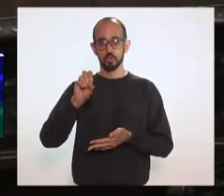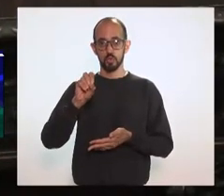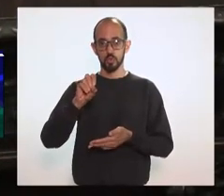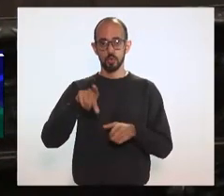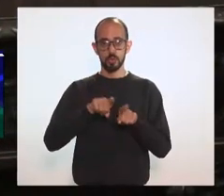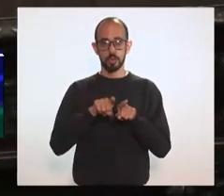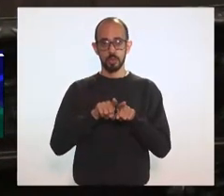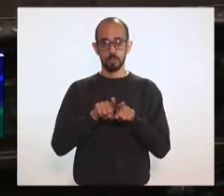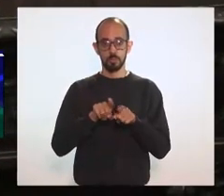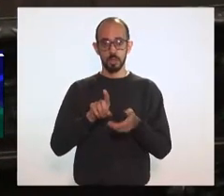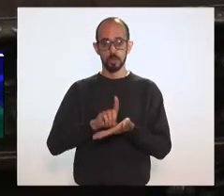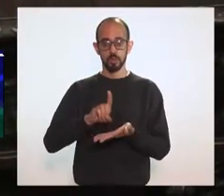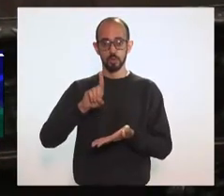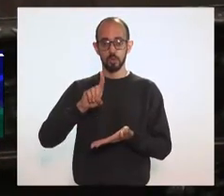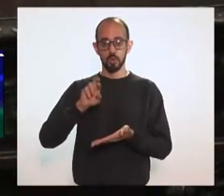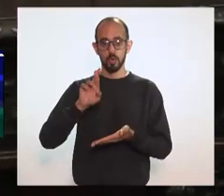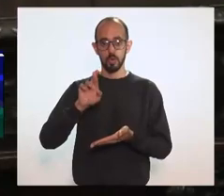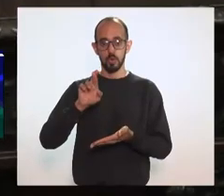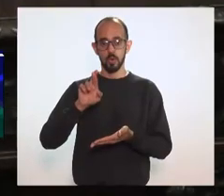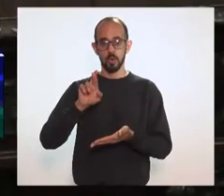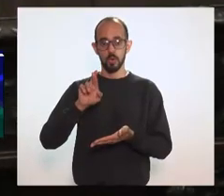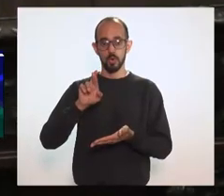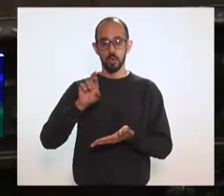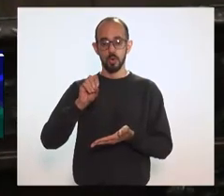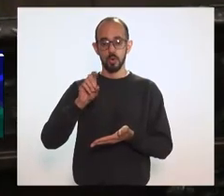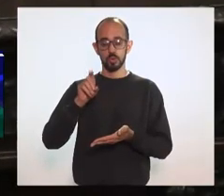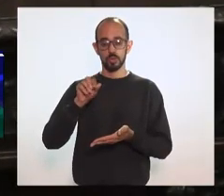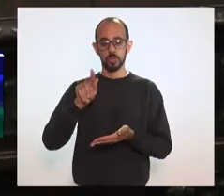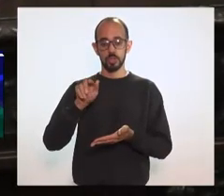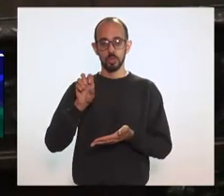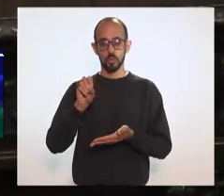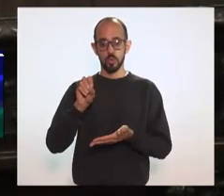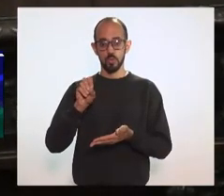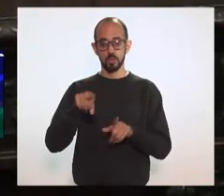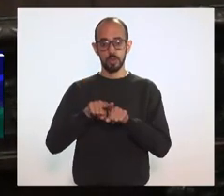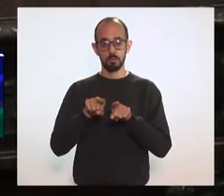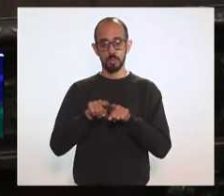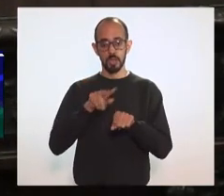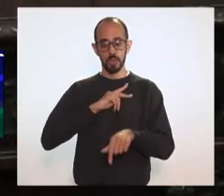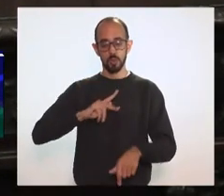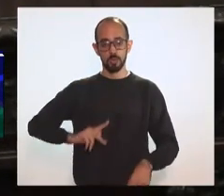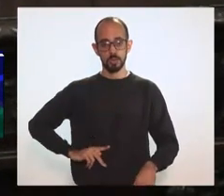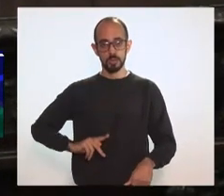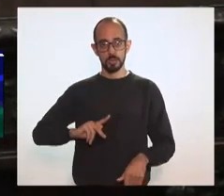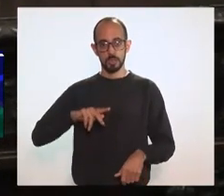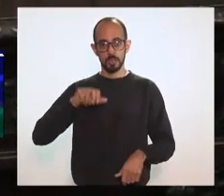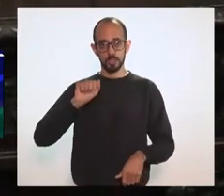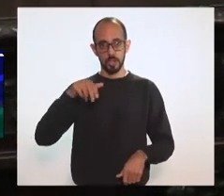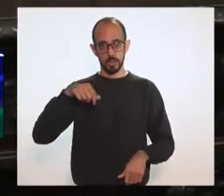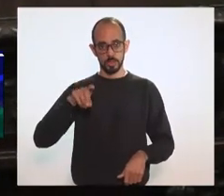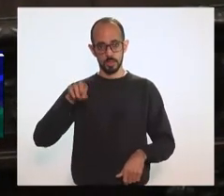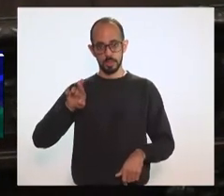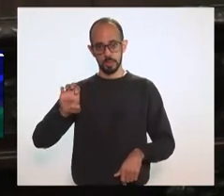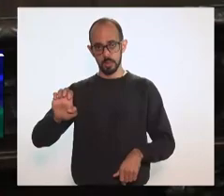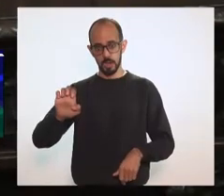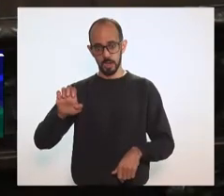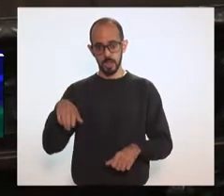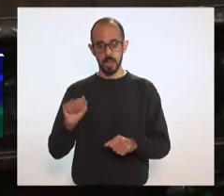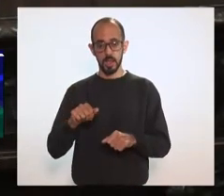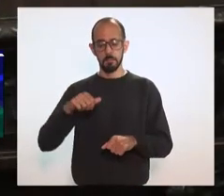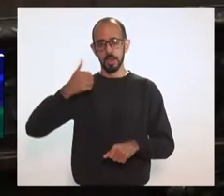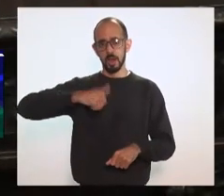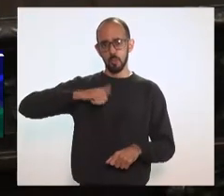ao presidente André Siciliano, pela presteza e certamente pela qualidade do recurso que